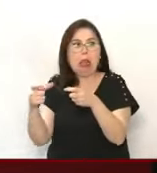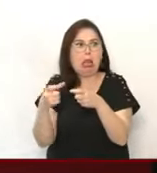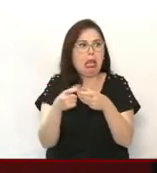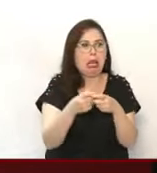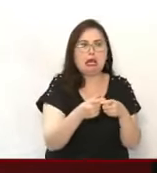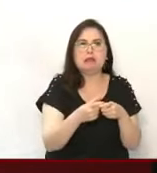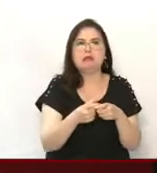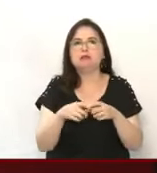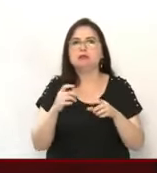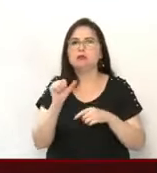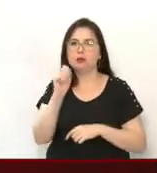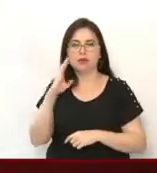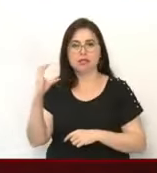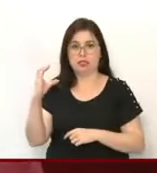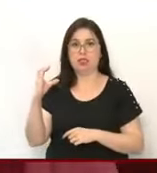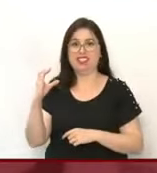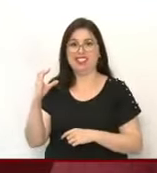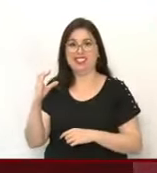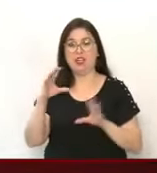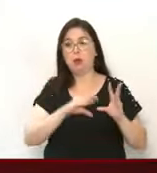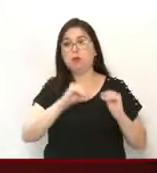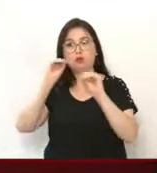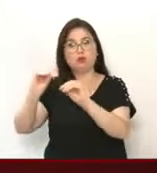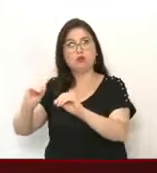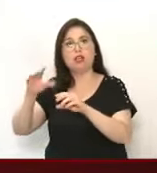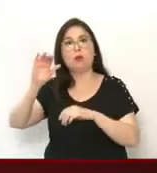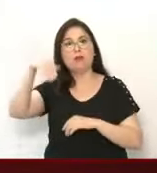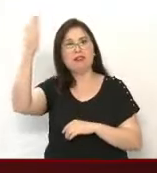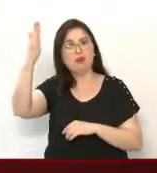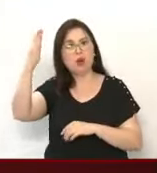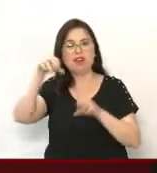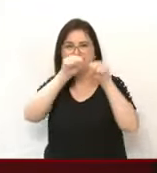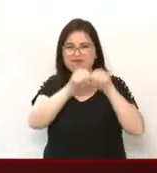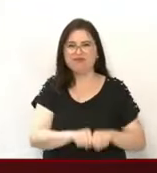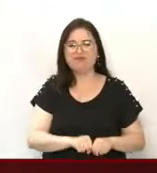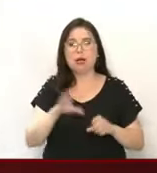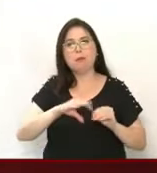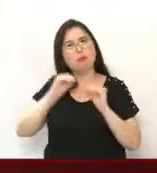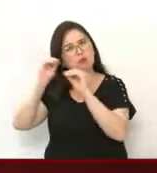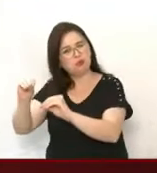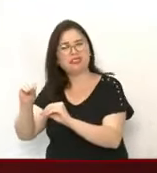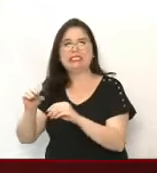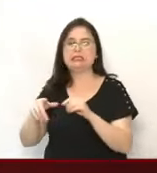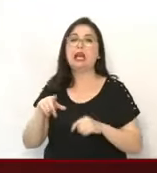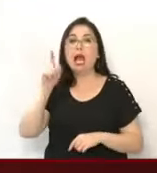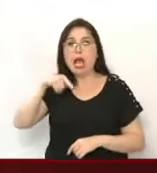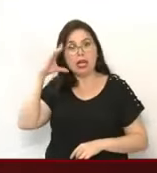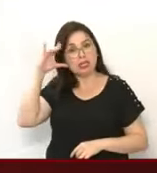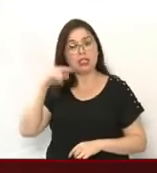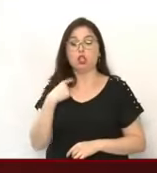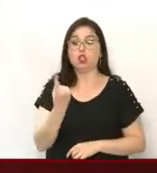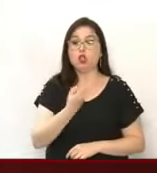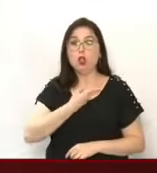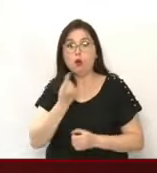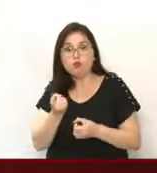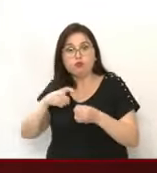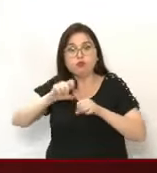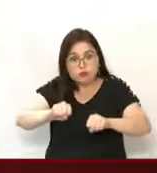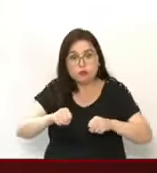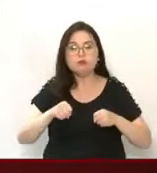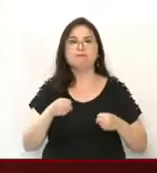a nossa atenção. A recriação dos instrumentos de regionalidade defendido por esse sindicato